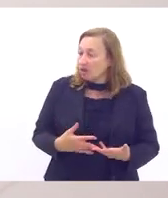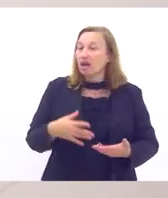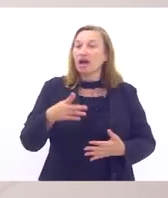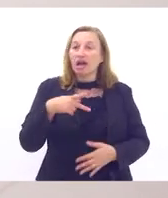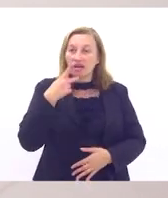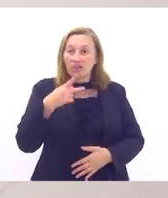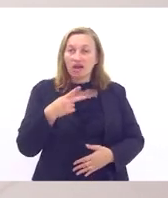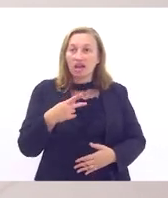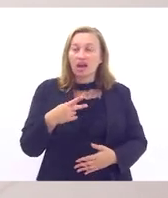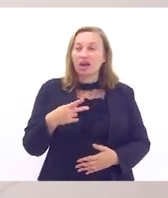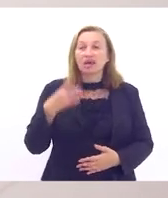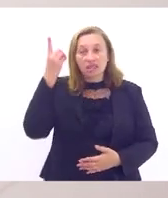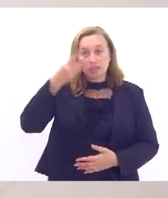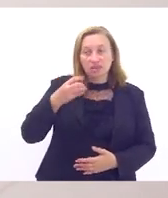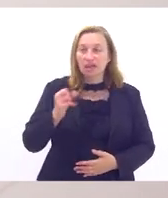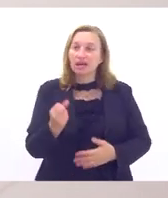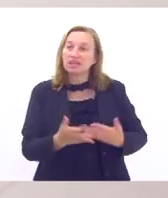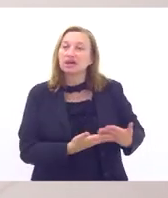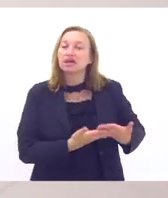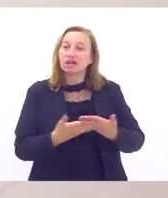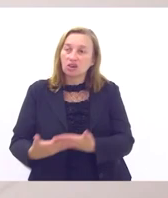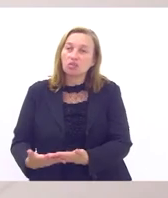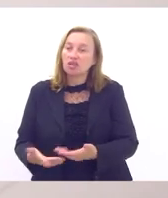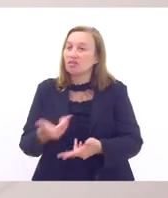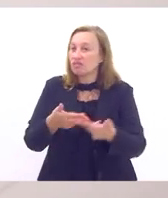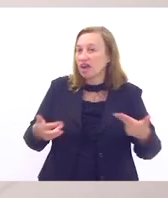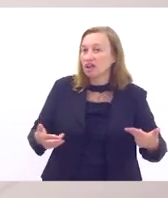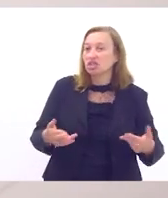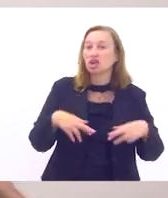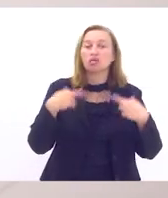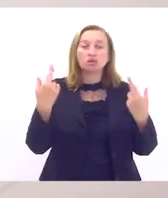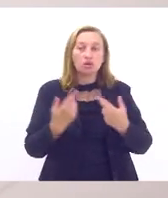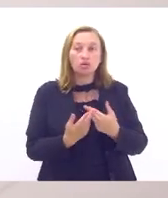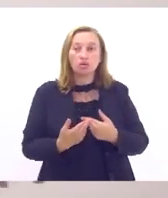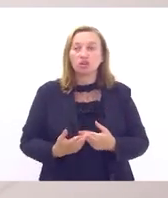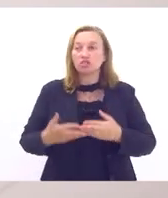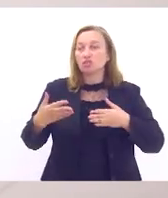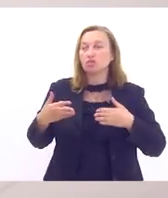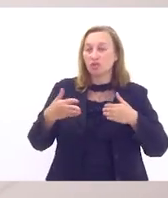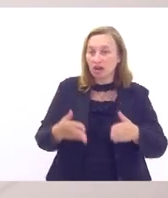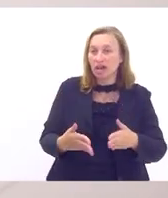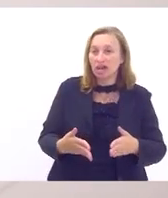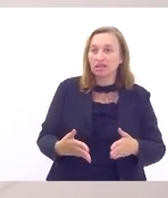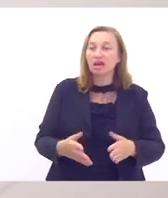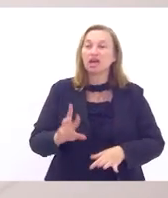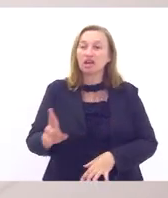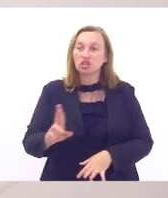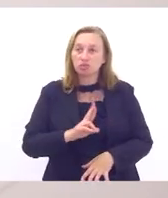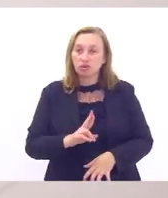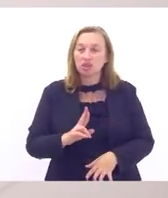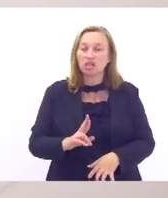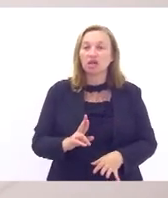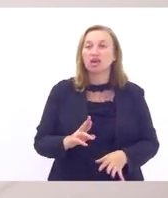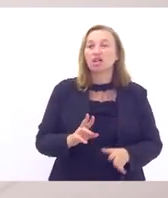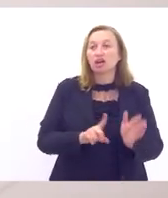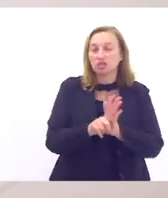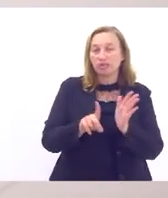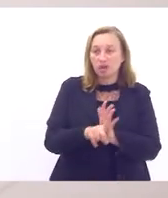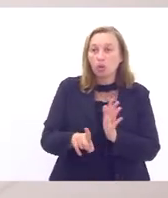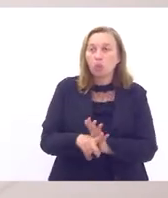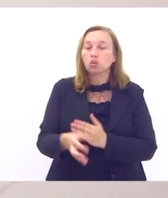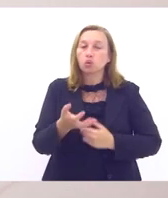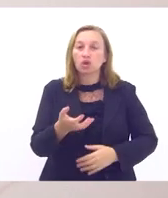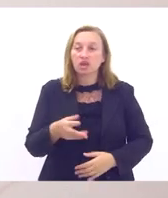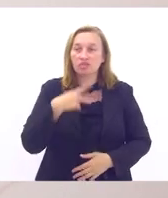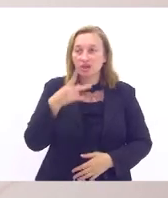já encaminhou uma série de reuniões temáticas e específicas para a gente poder avançar em relação a essa questão. E eu queria